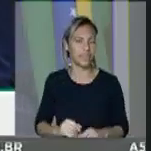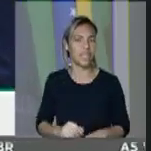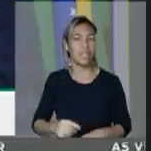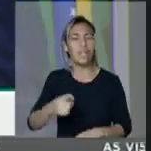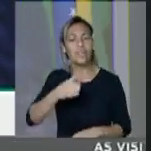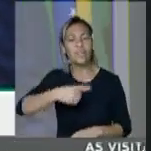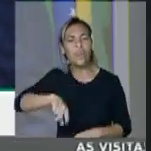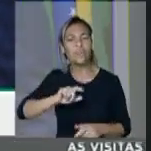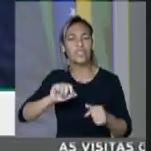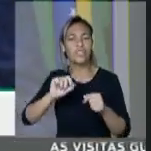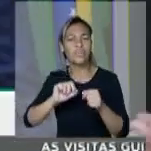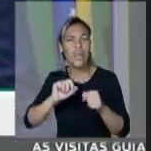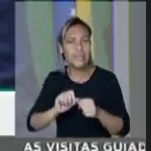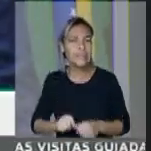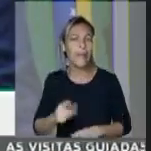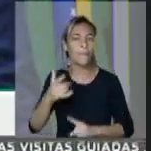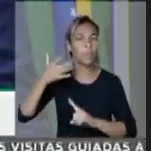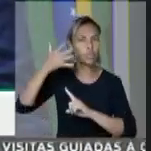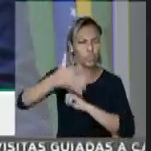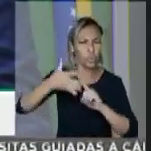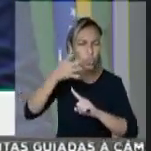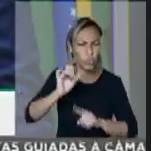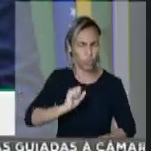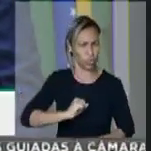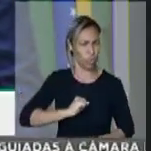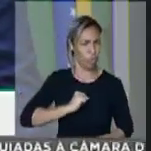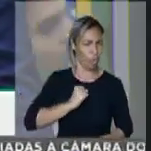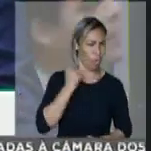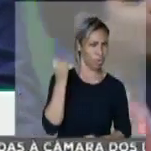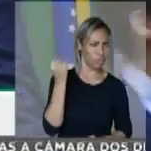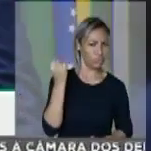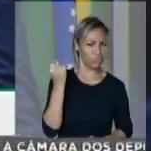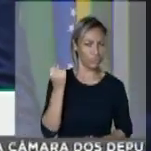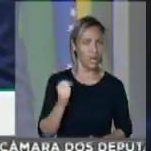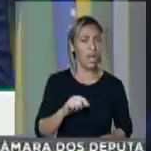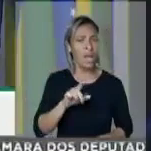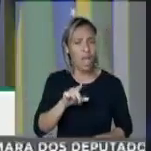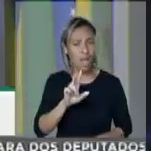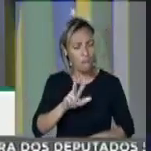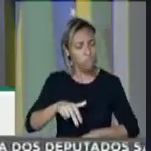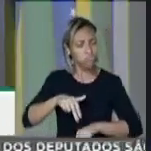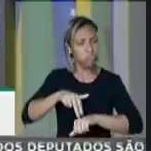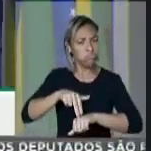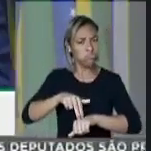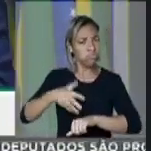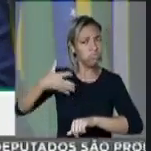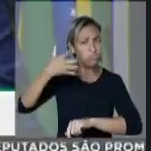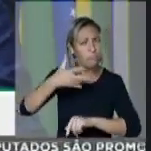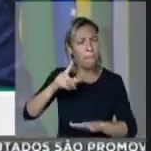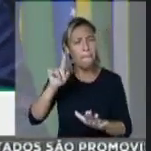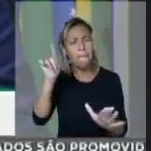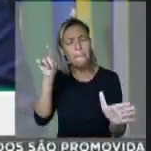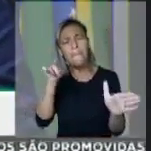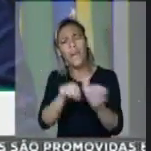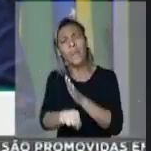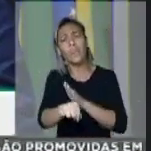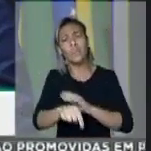que nós fazemos um discurso de ódio. Eu subo a essa tribuna para